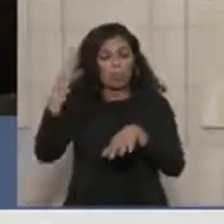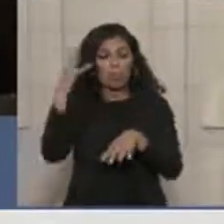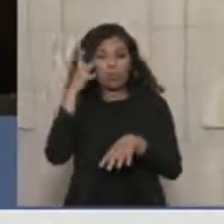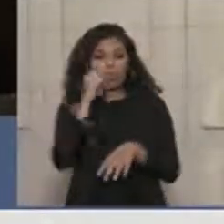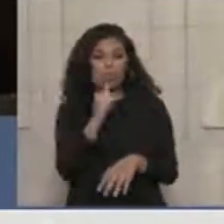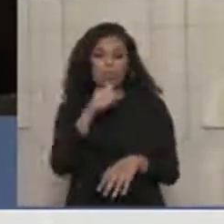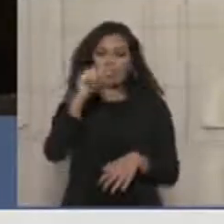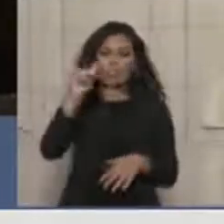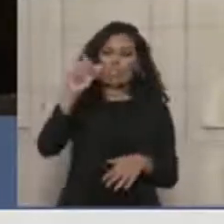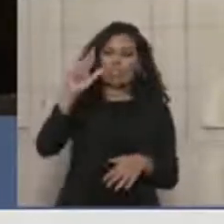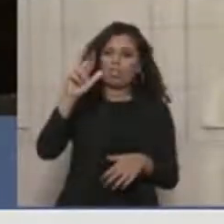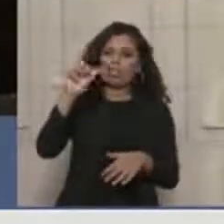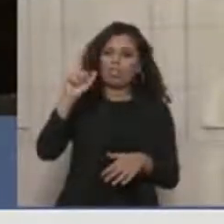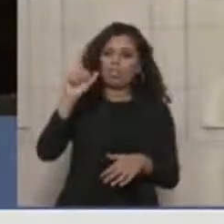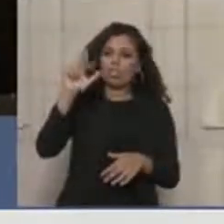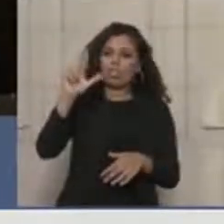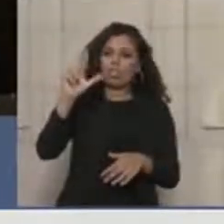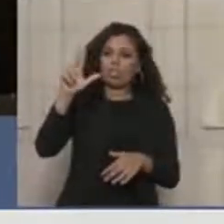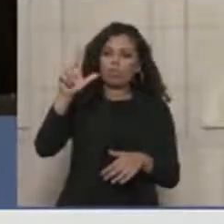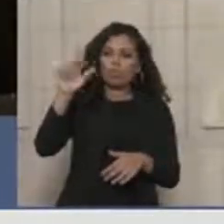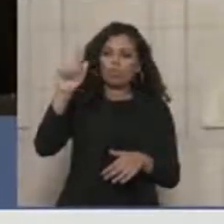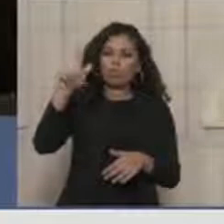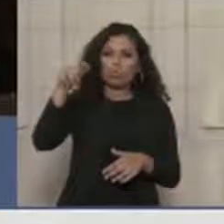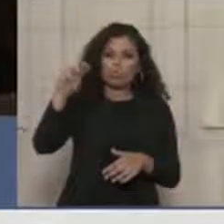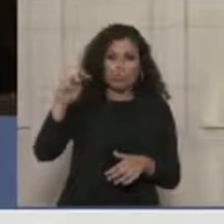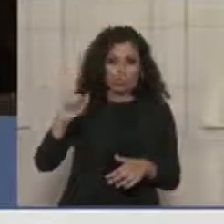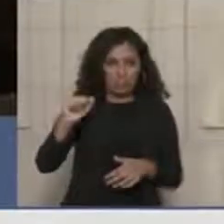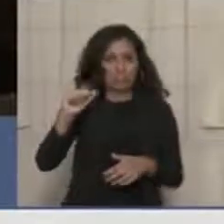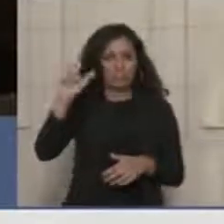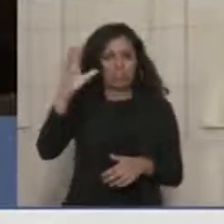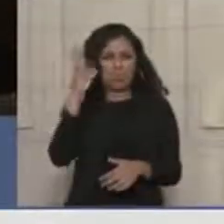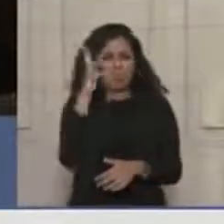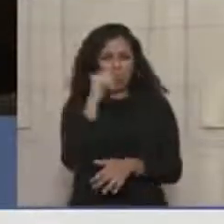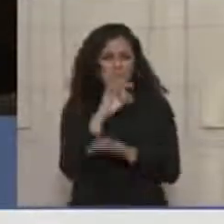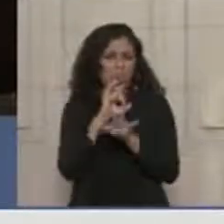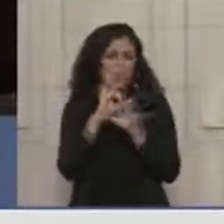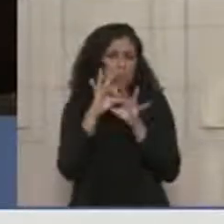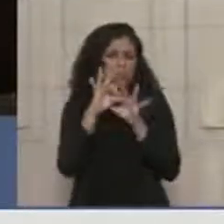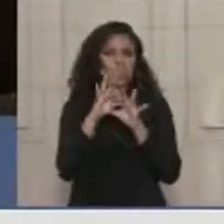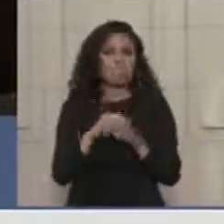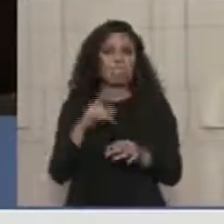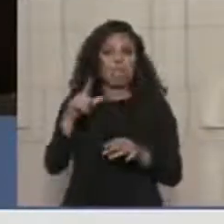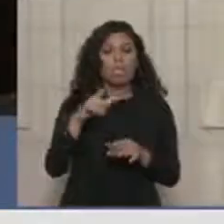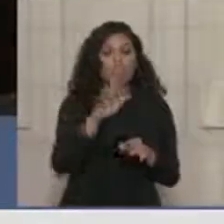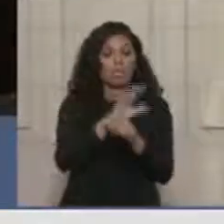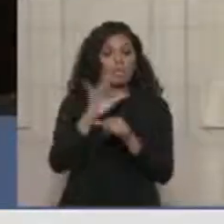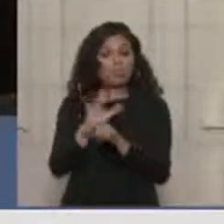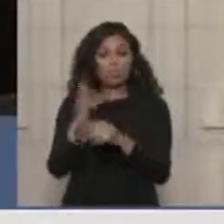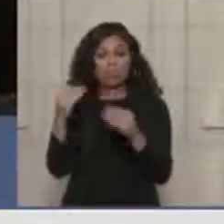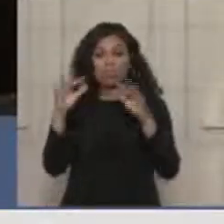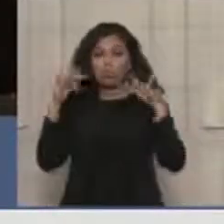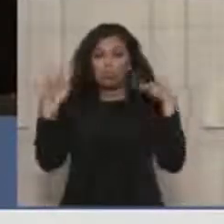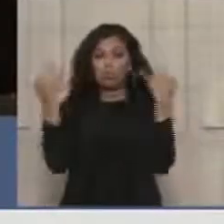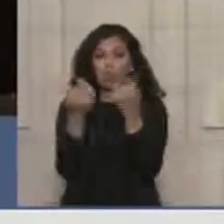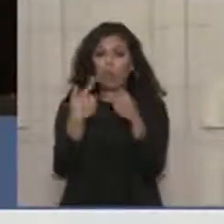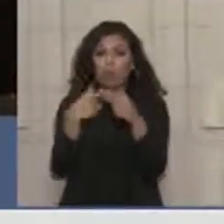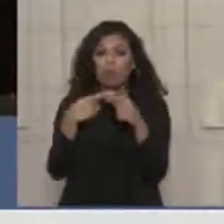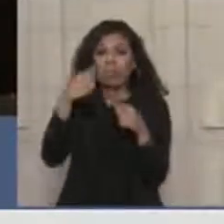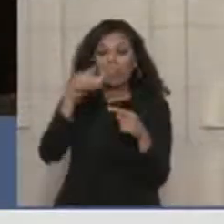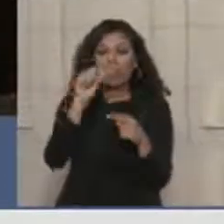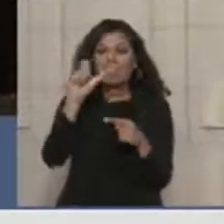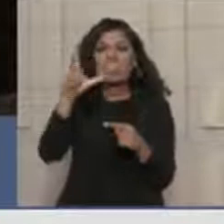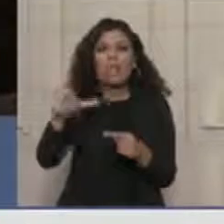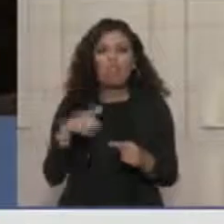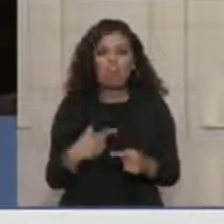Araruama, hipersalínica, que foi fonte de sustento das maiorias das famílias da região dos